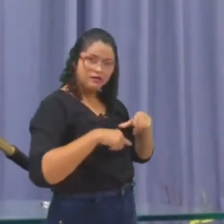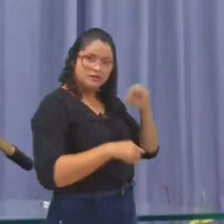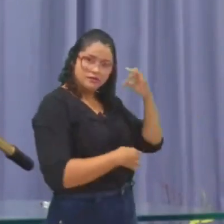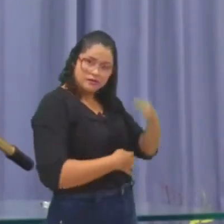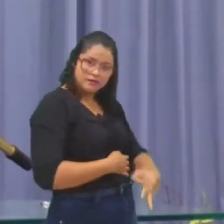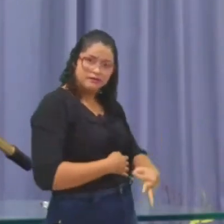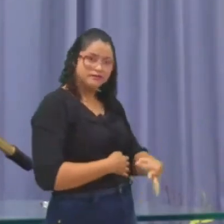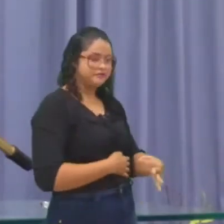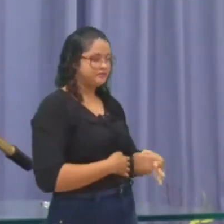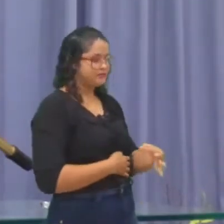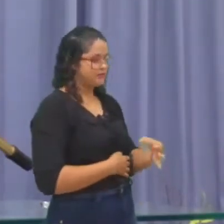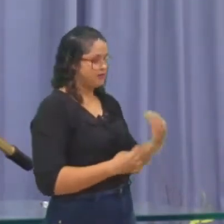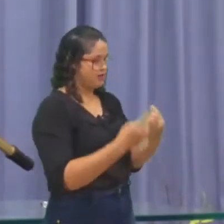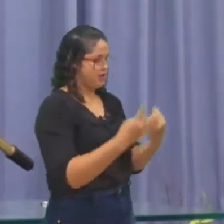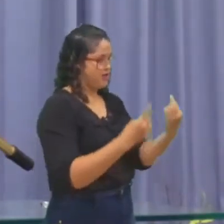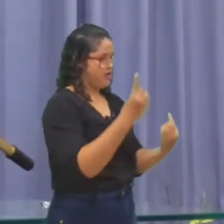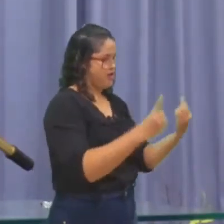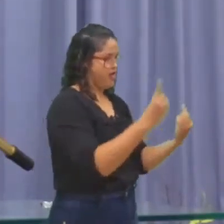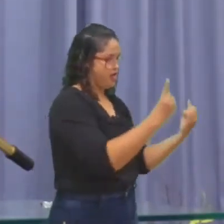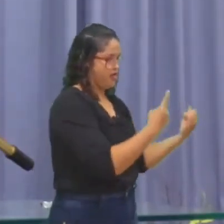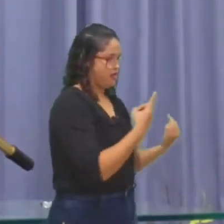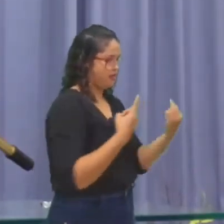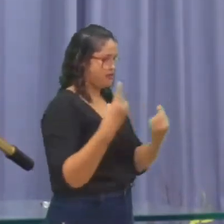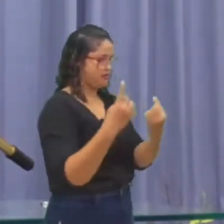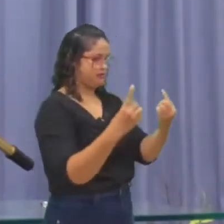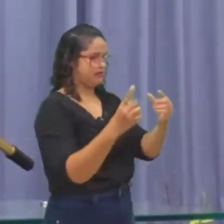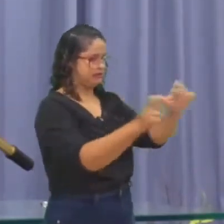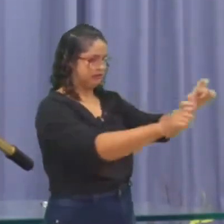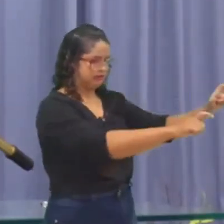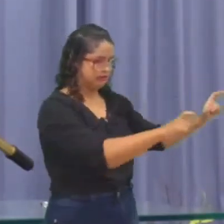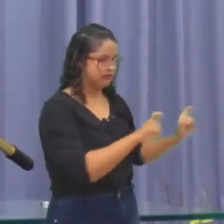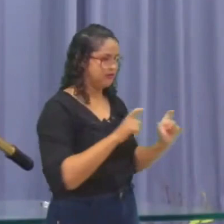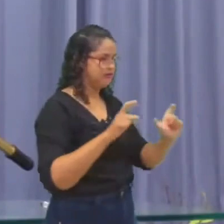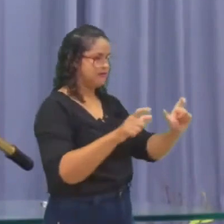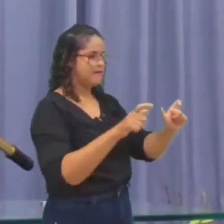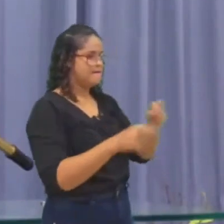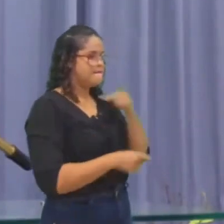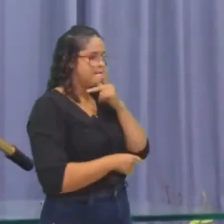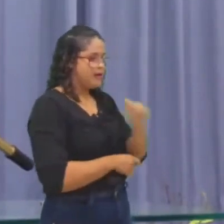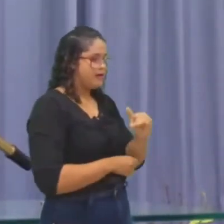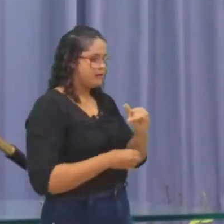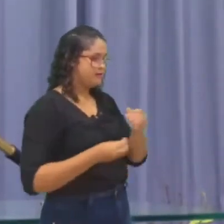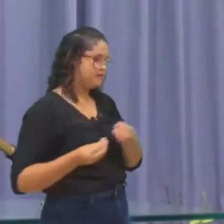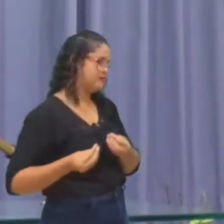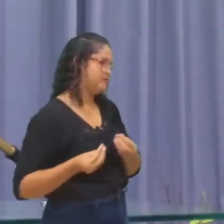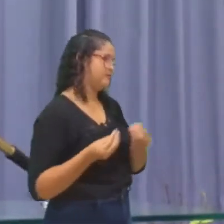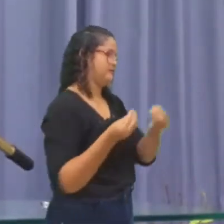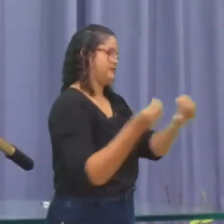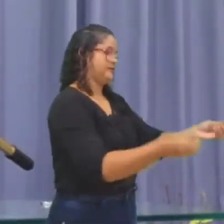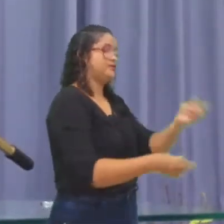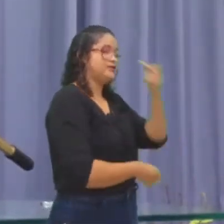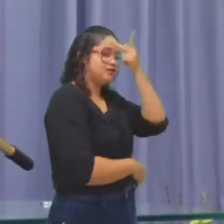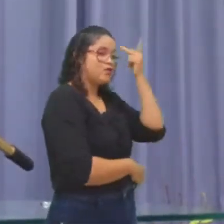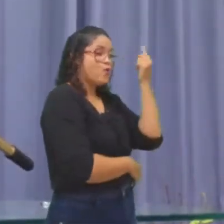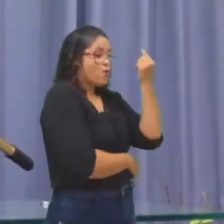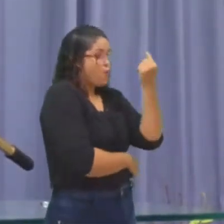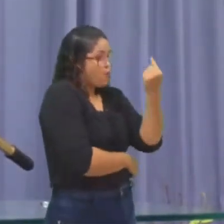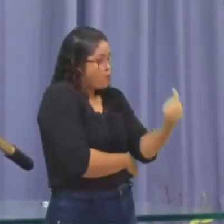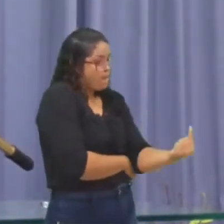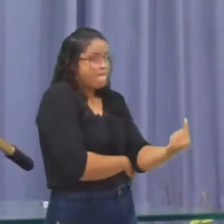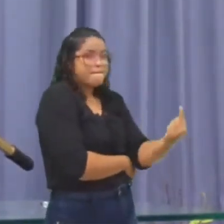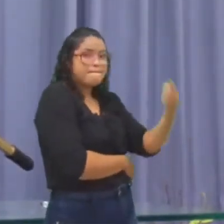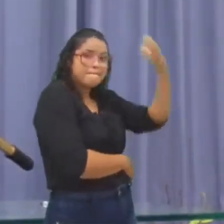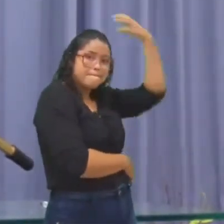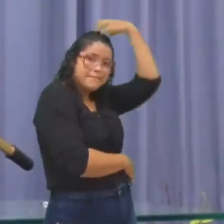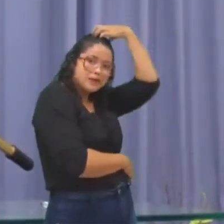De cada tribo de seus pais enviarás um homem, sendo cada qual príncipe entre